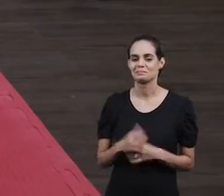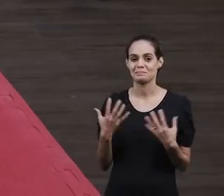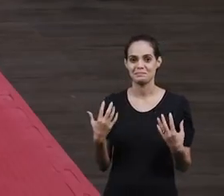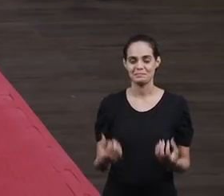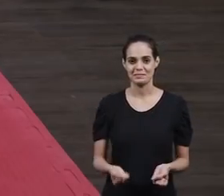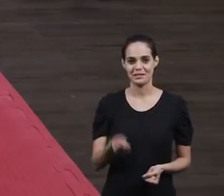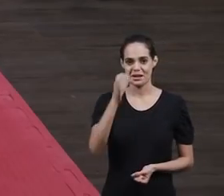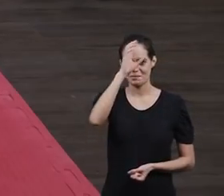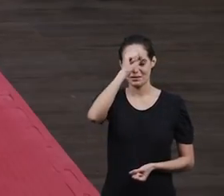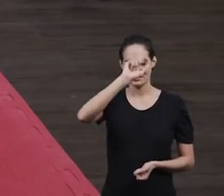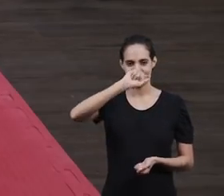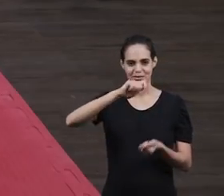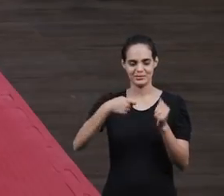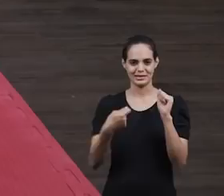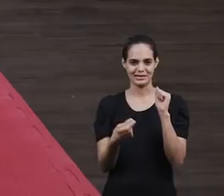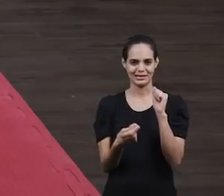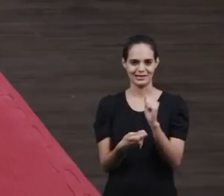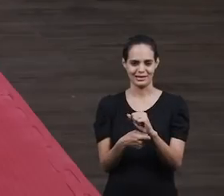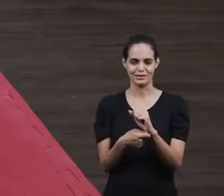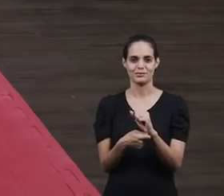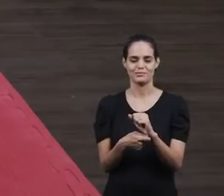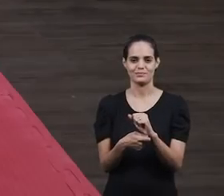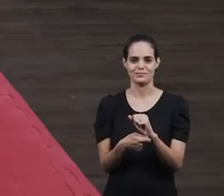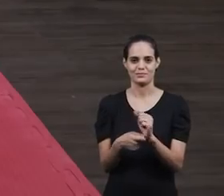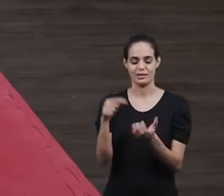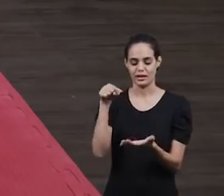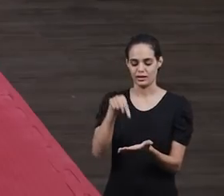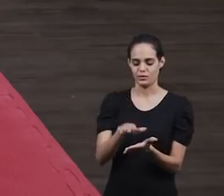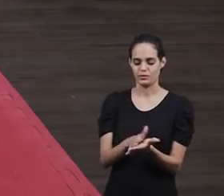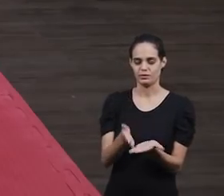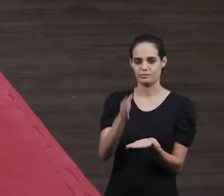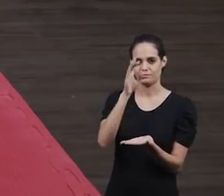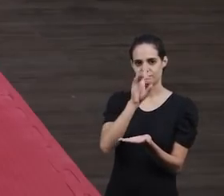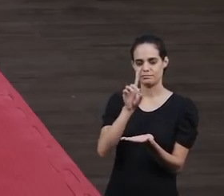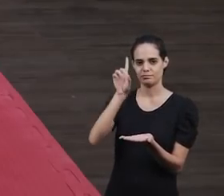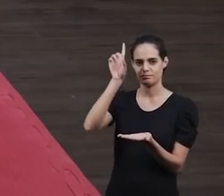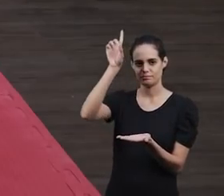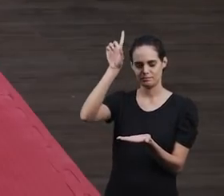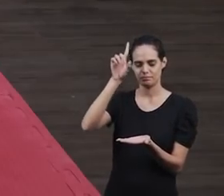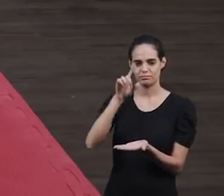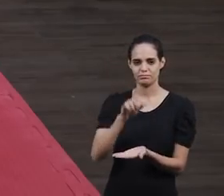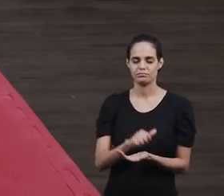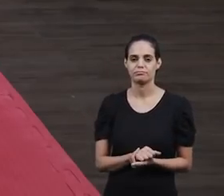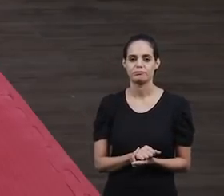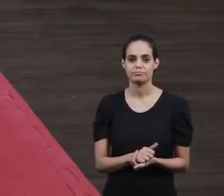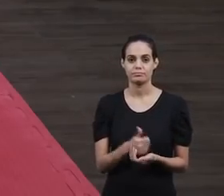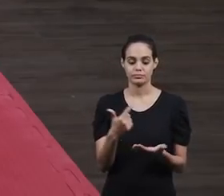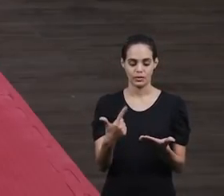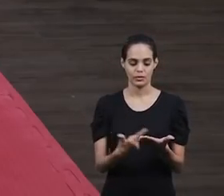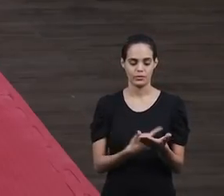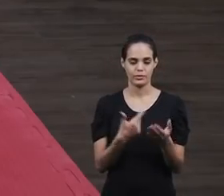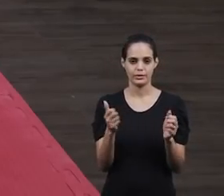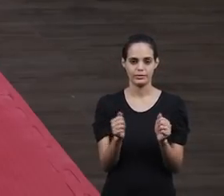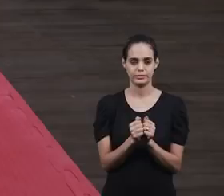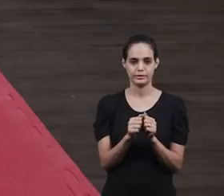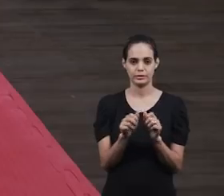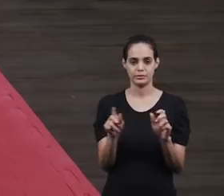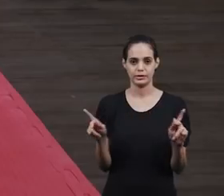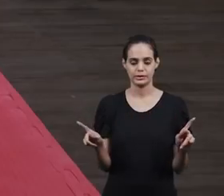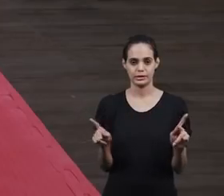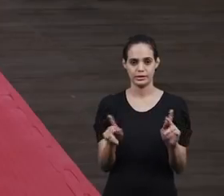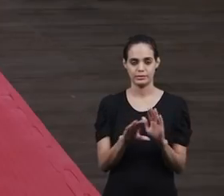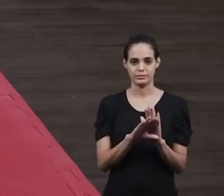que segredo é este? Esse segredo está aqui na Bíblia, que é a palavra de Deus. E este segredo está lá no livro